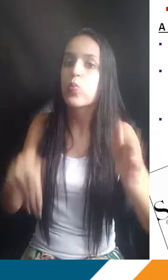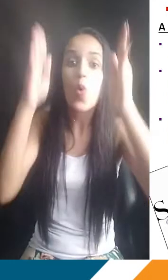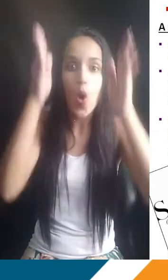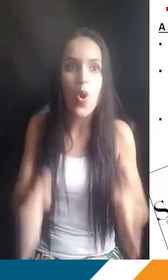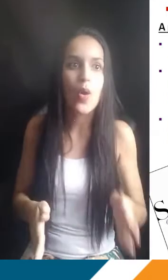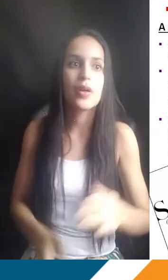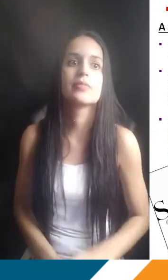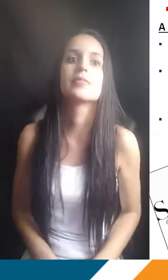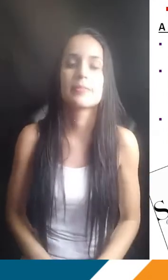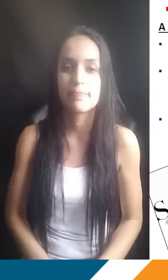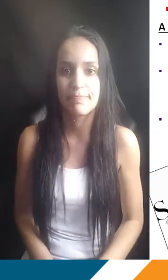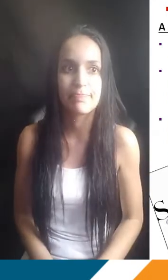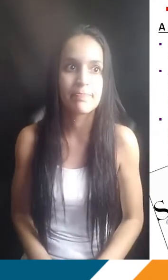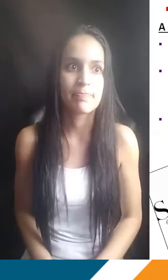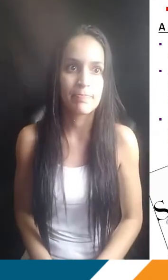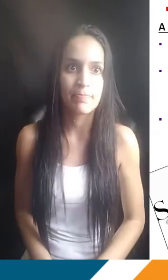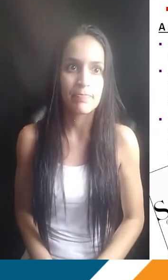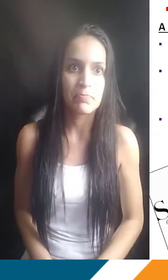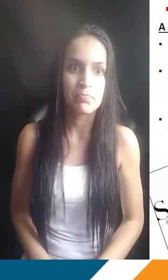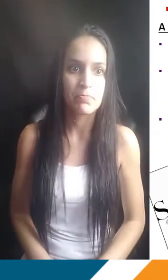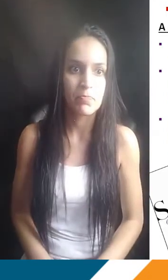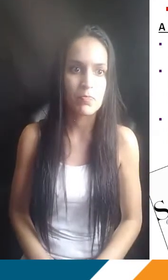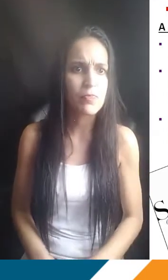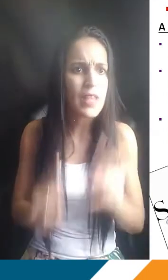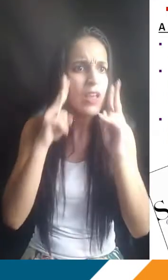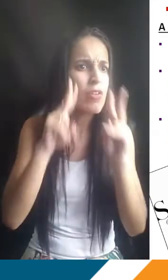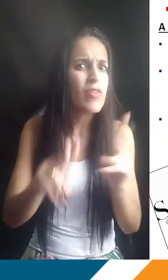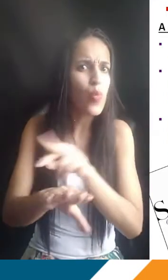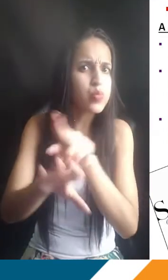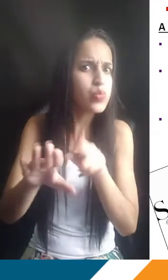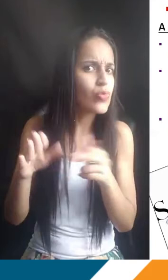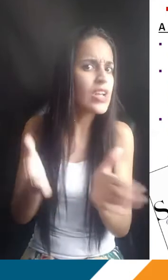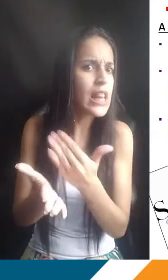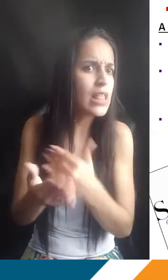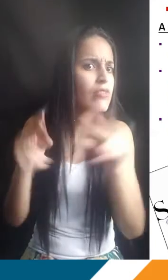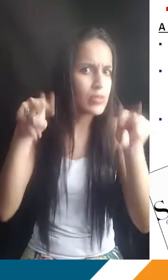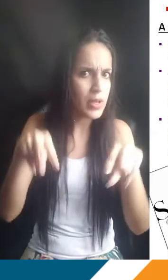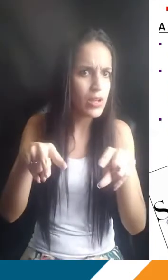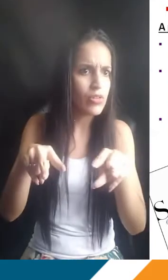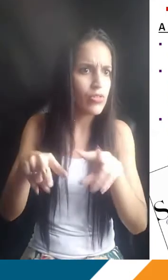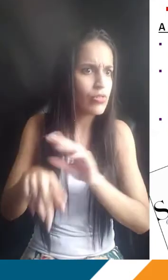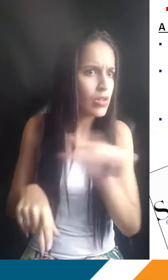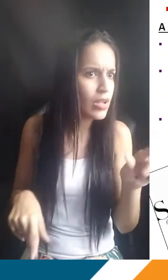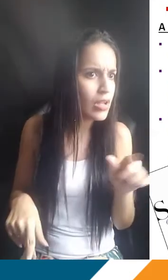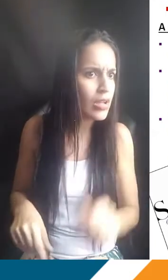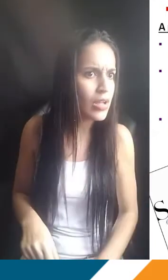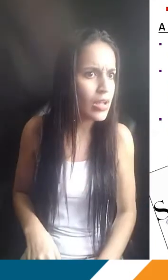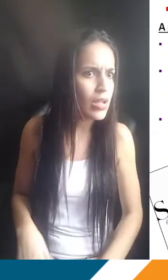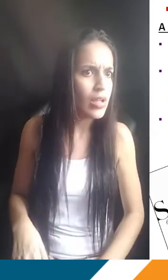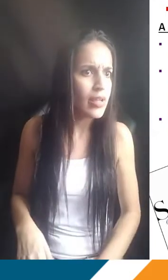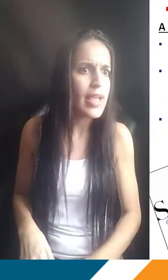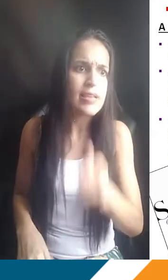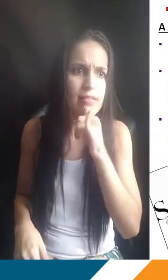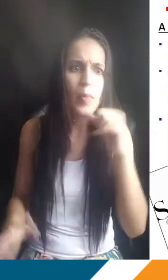pela publicação de alguns livros, né? A gente consegue ver a capa de alguns desses livros aí embaixo, como o